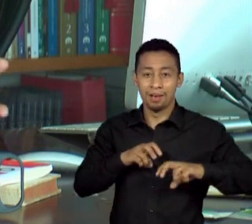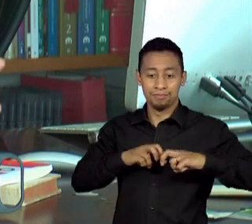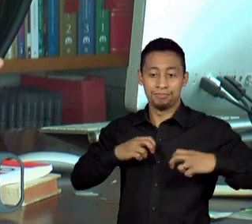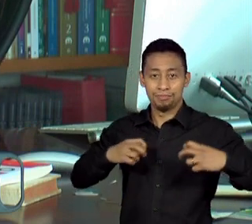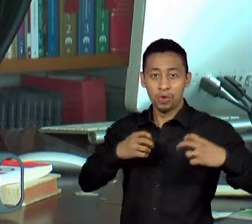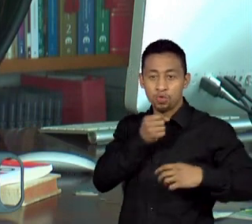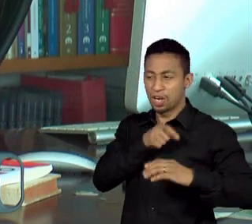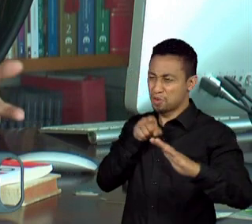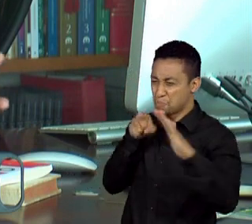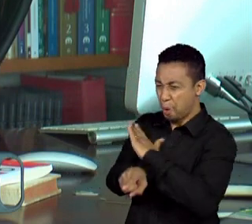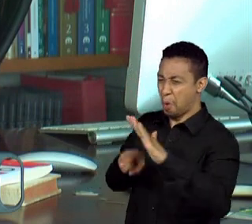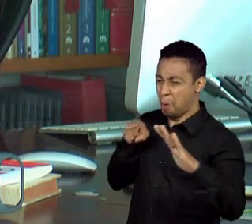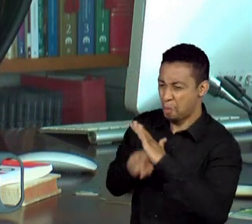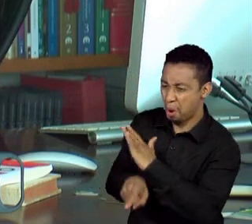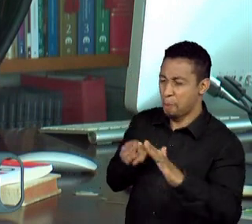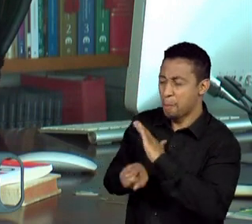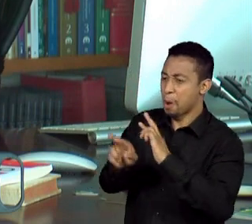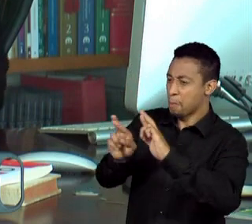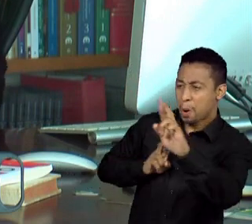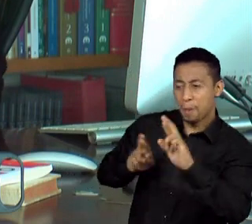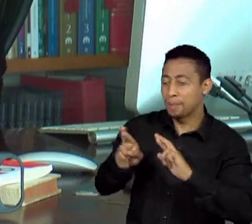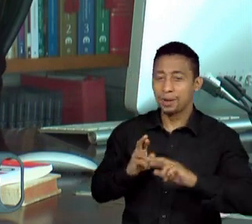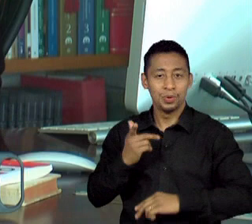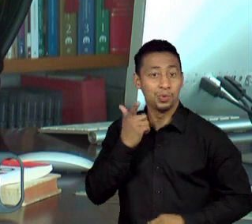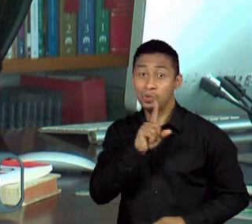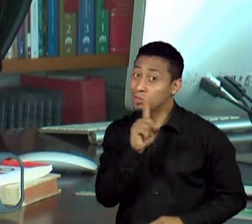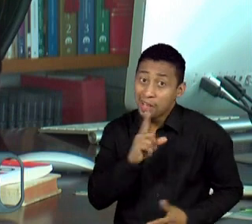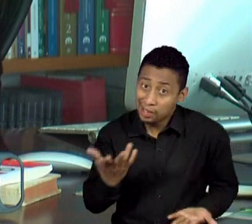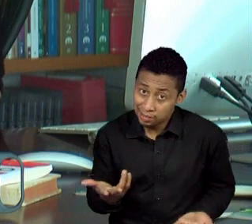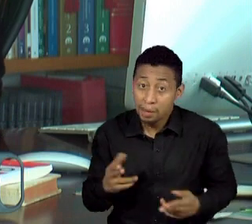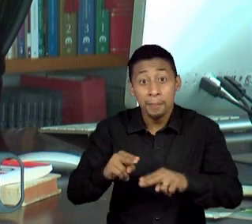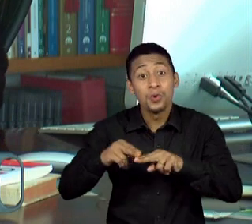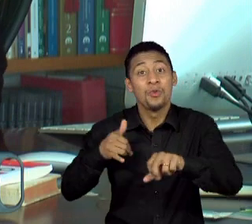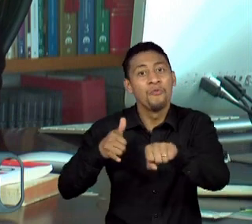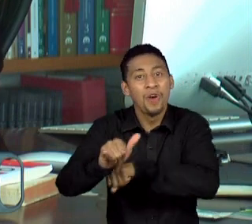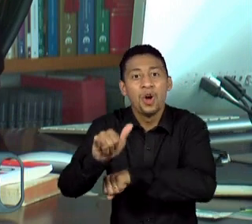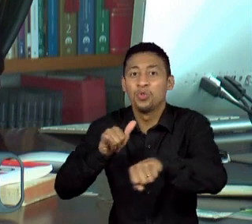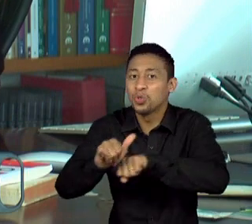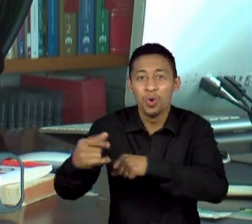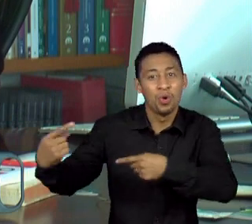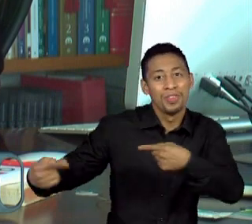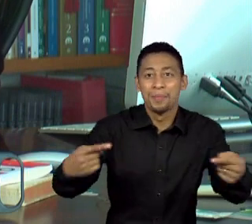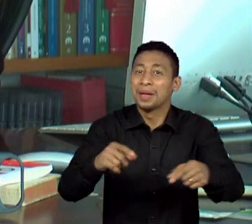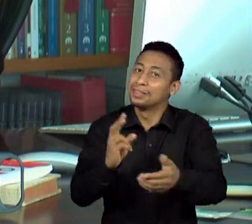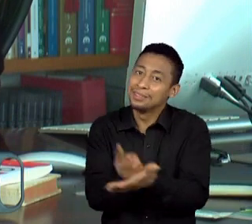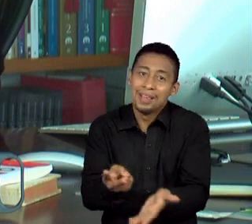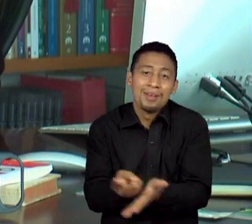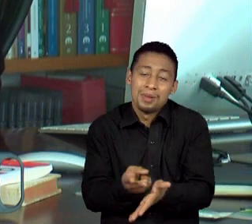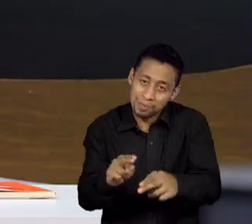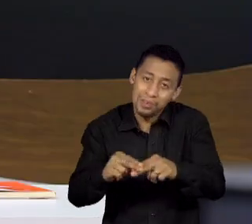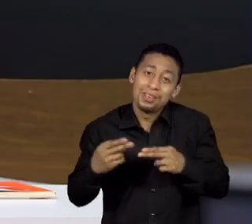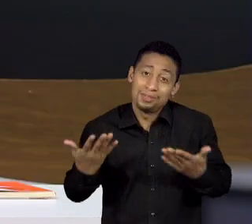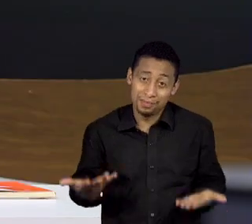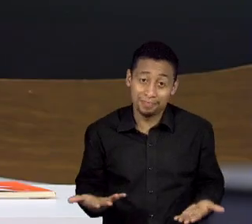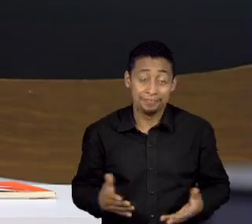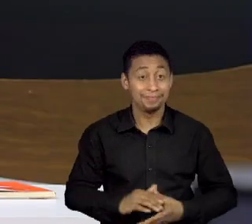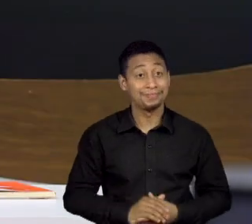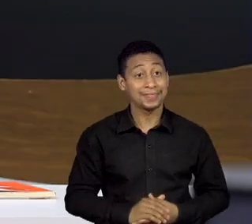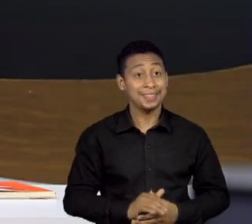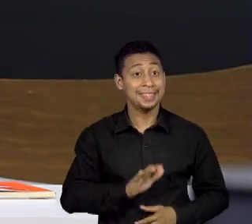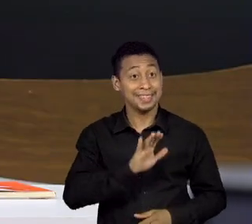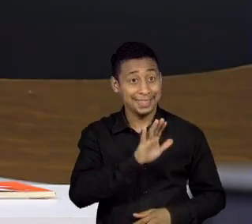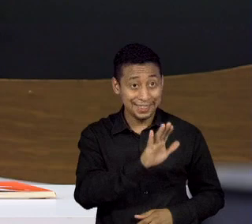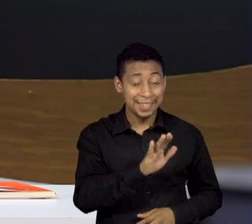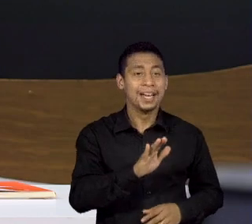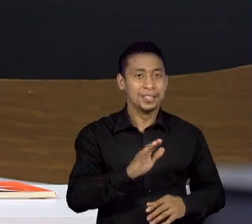num debate, né? Por isso ele não foi aos debates. Provavelmente esse nosso debate será apenas uma ficção. Né? Uma ficção. A gente vai abordar os